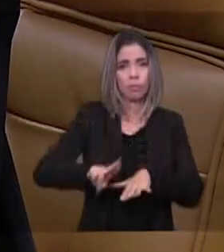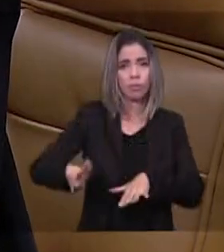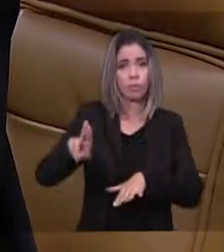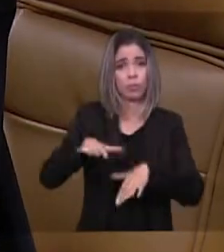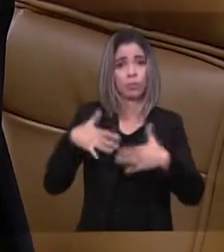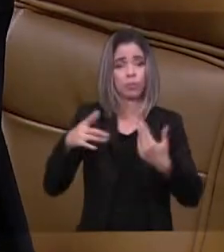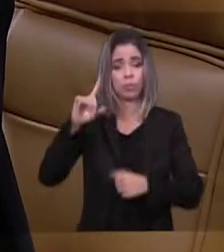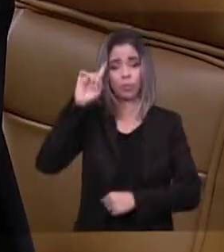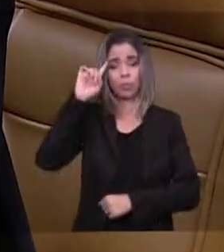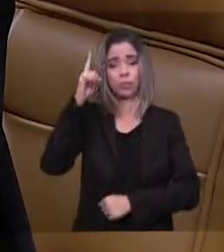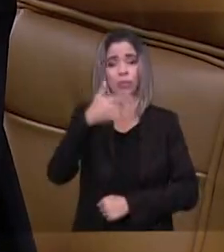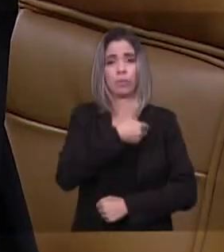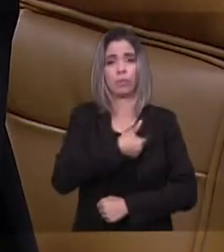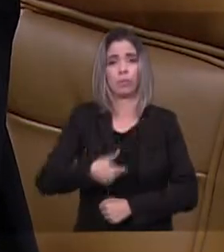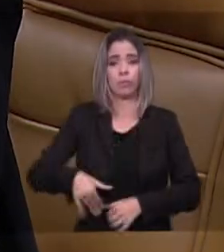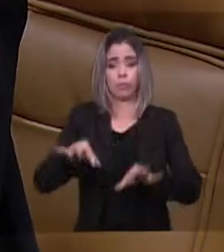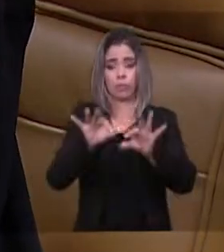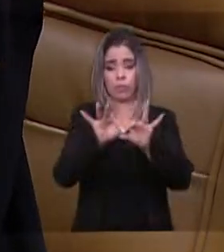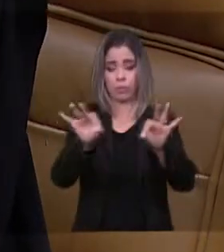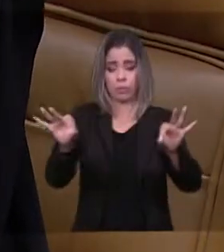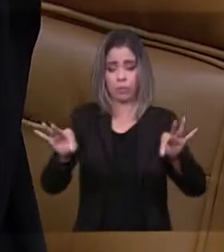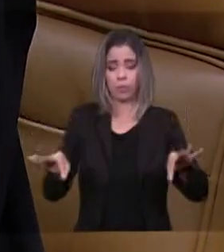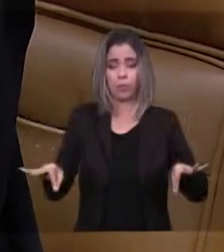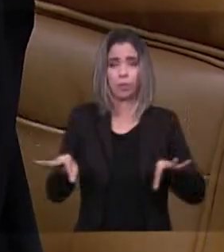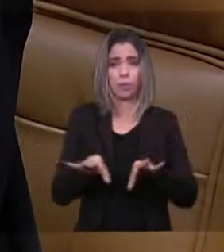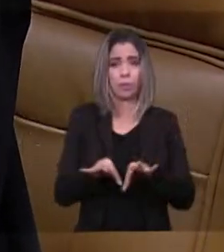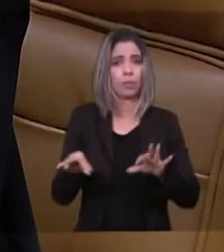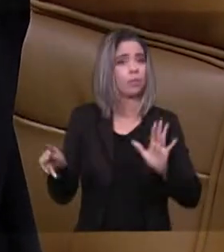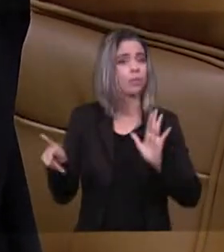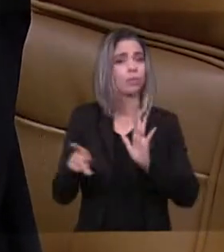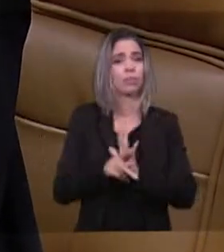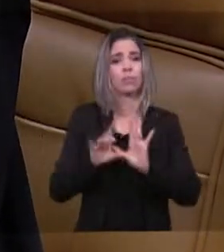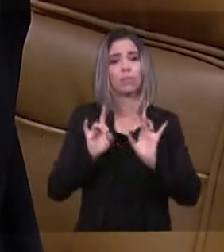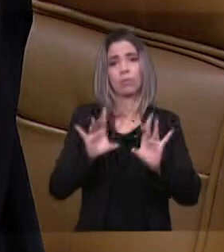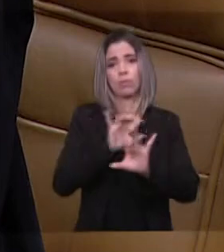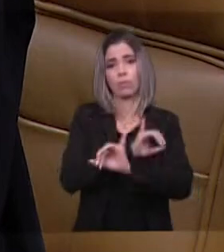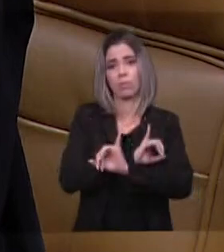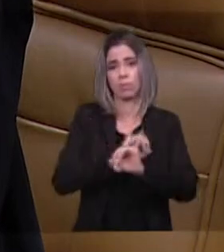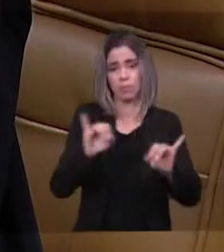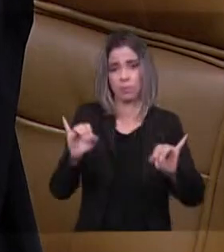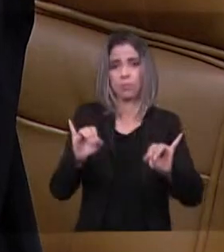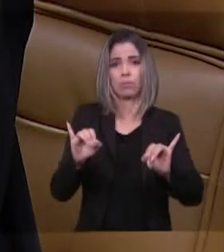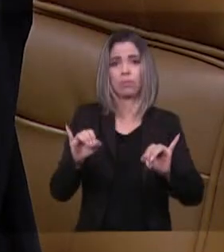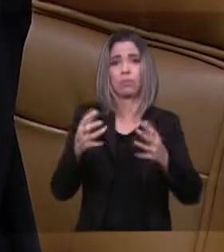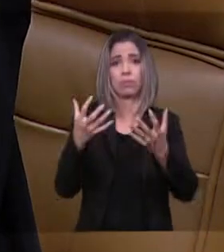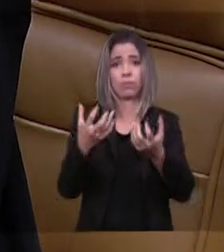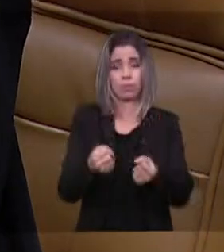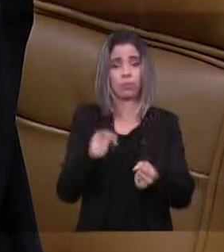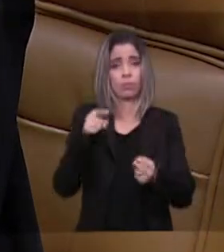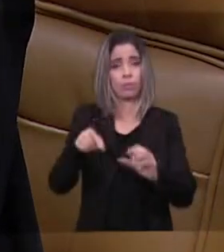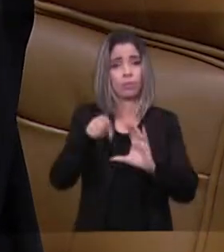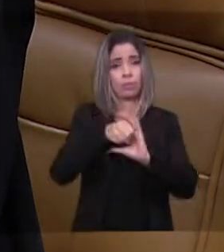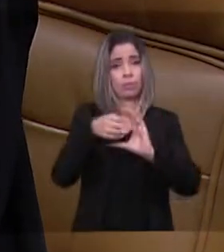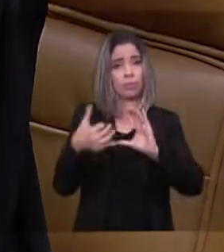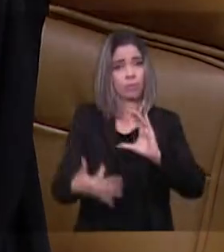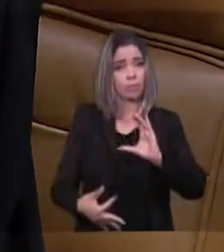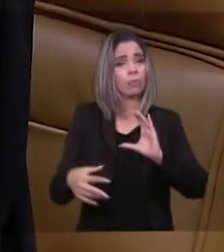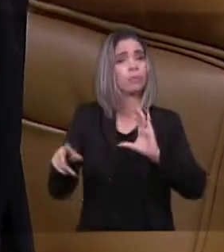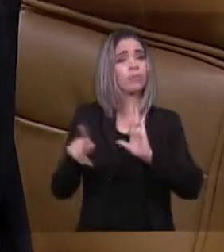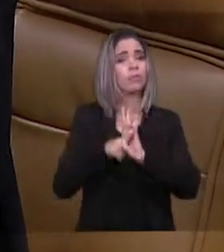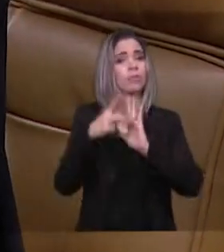determinou à União sua demarcação enquanto ato meramente declaratório, reconhecendo seu caráter